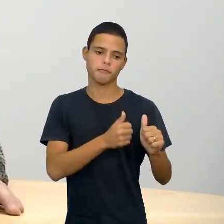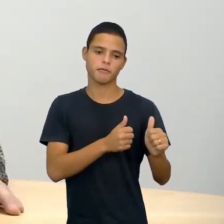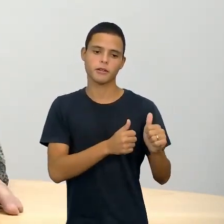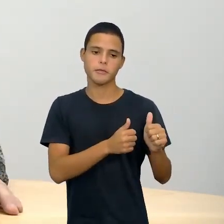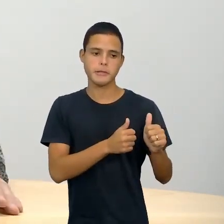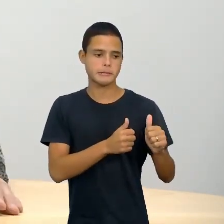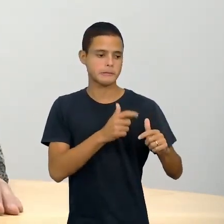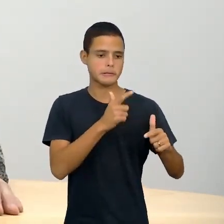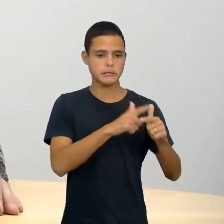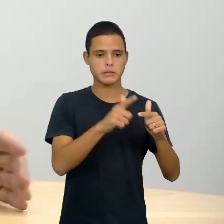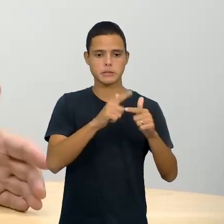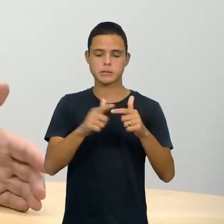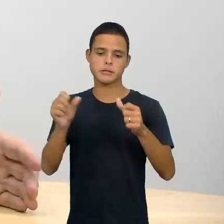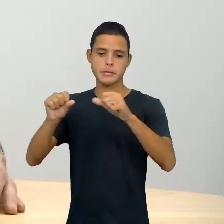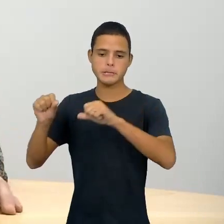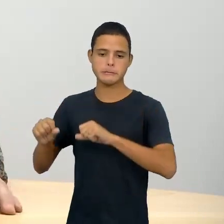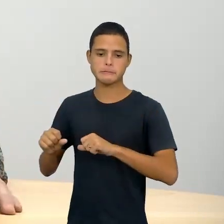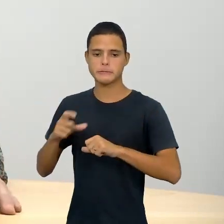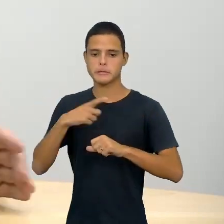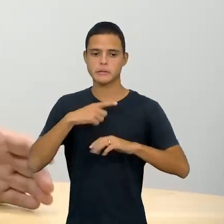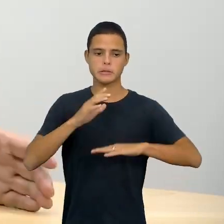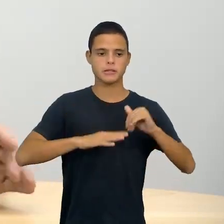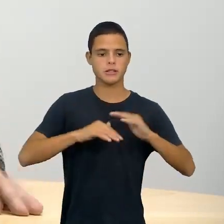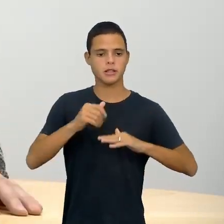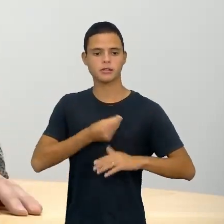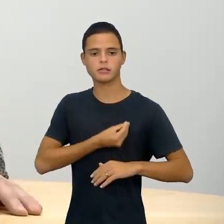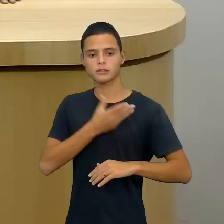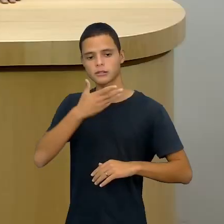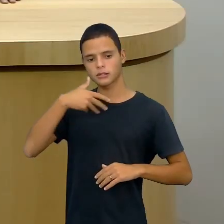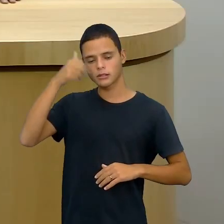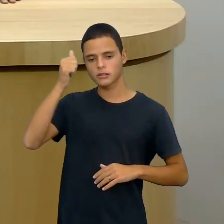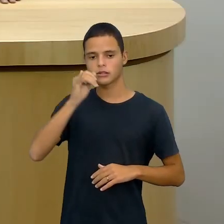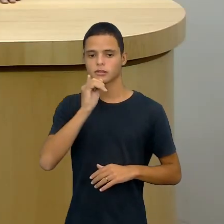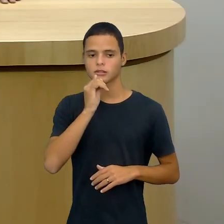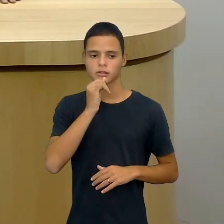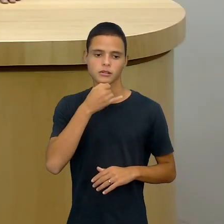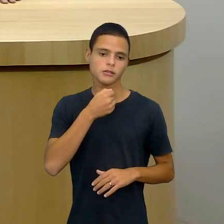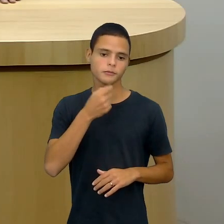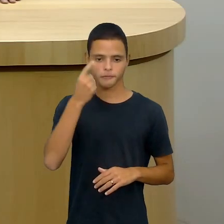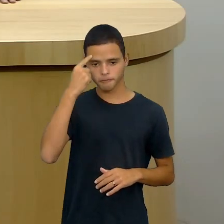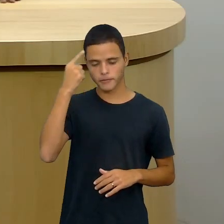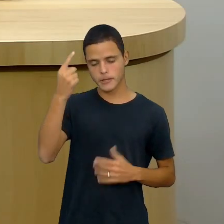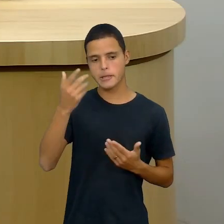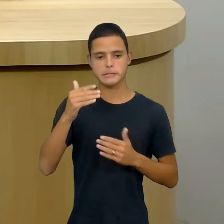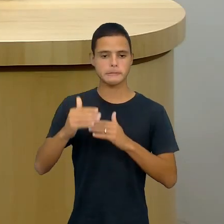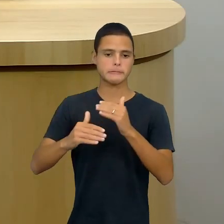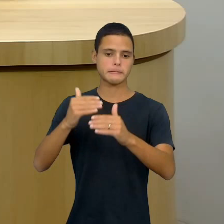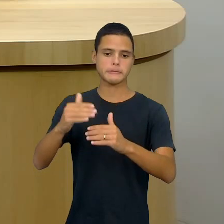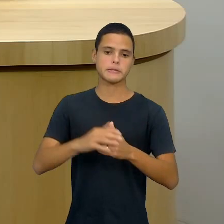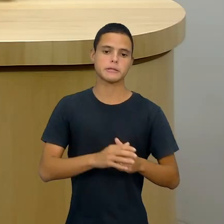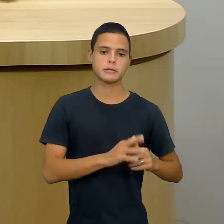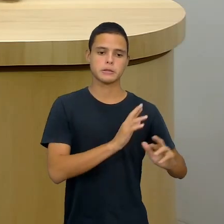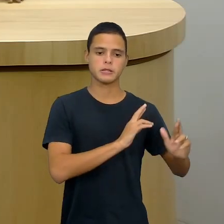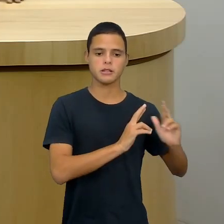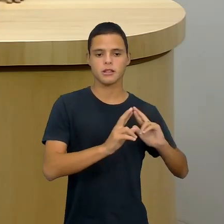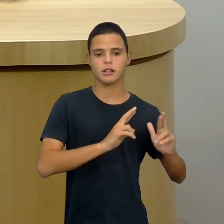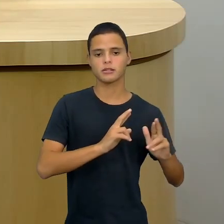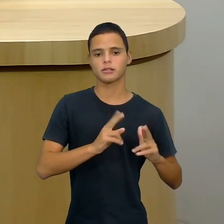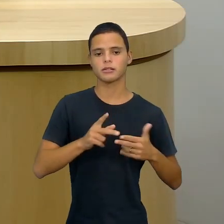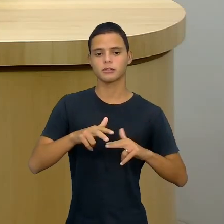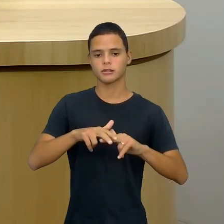naturais do que os que têm uma melhor qualidade de vida. E, infelizmente, a gente tem que pensar em todo esse processo. E no que diz respeito, e por isso que a